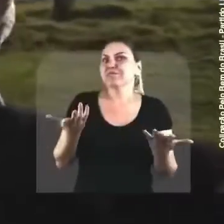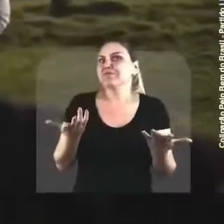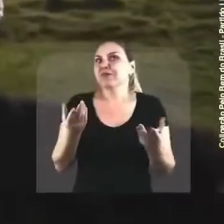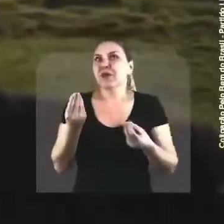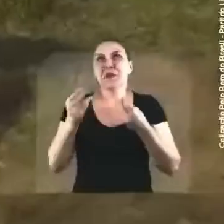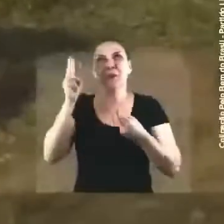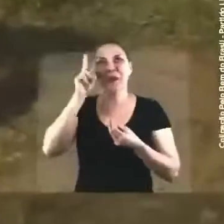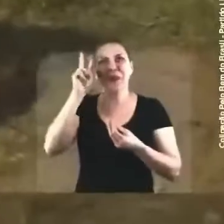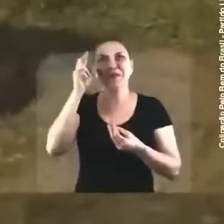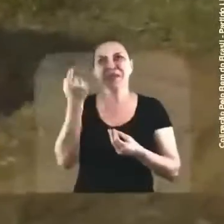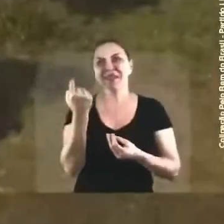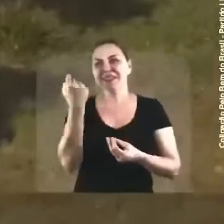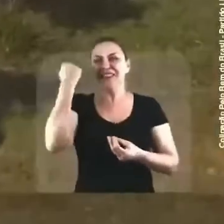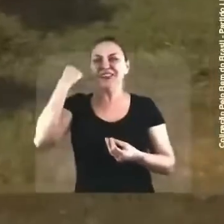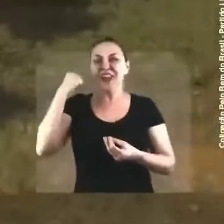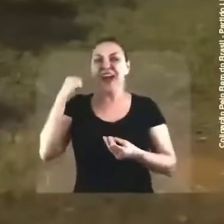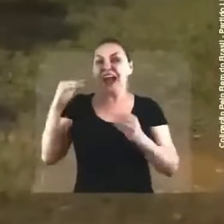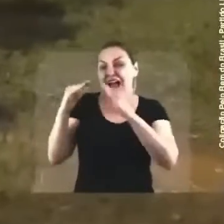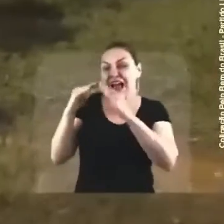Eu te